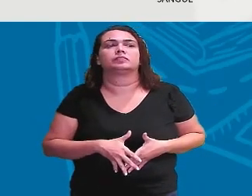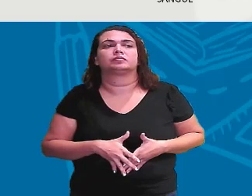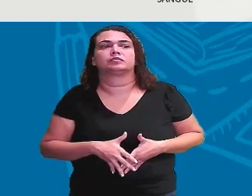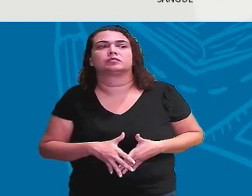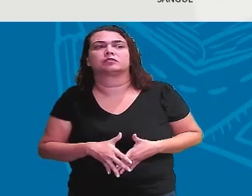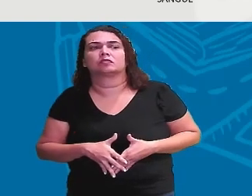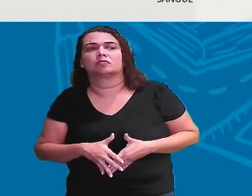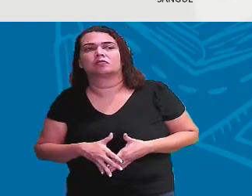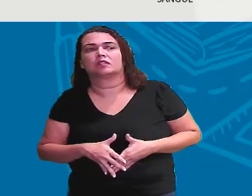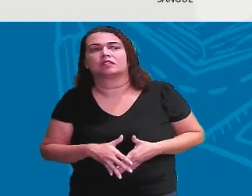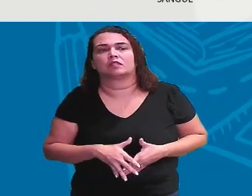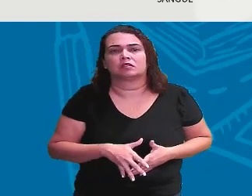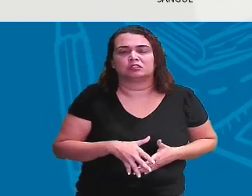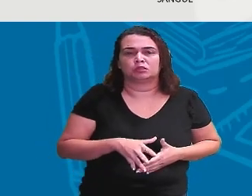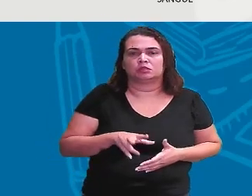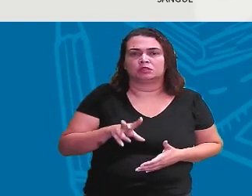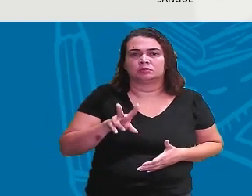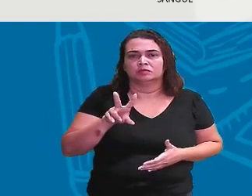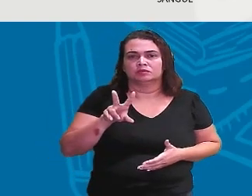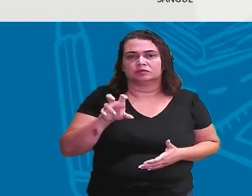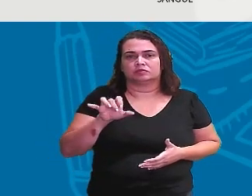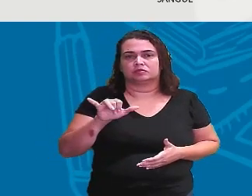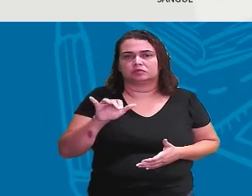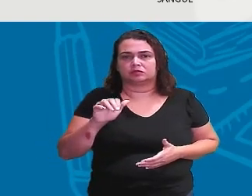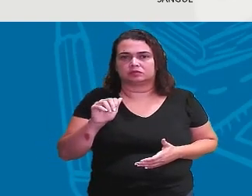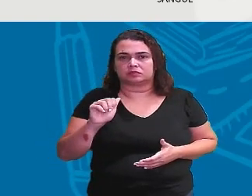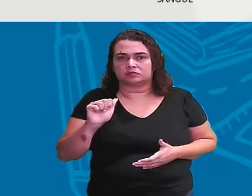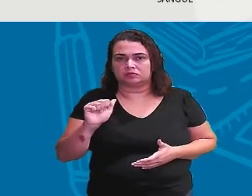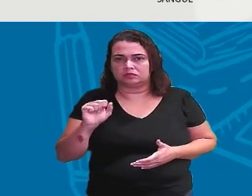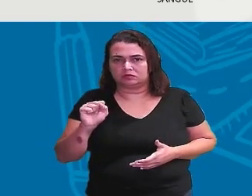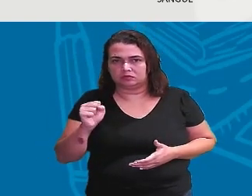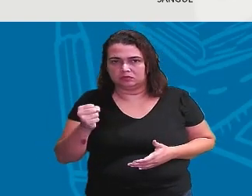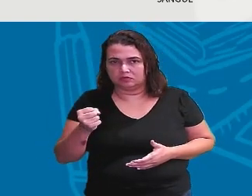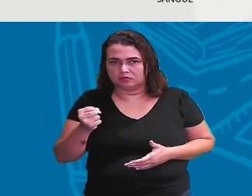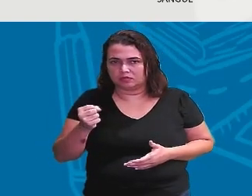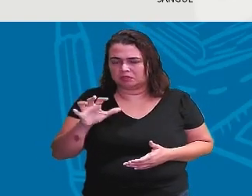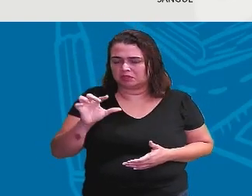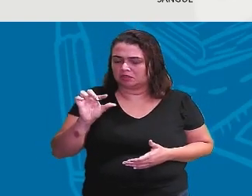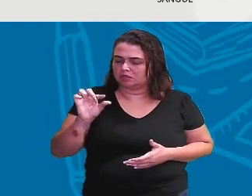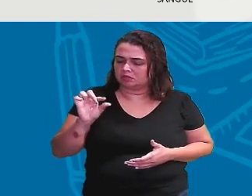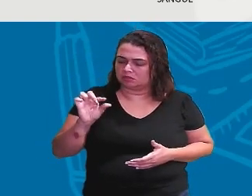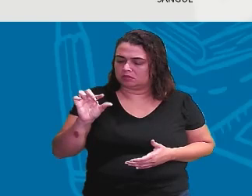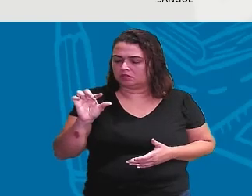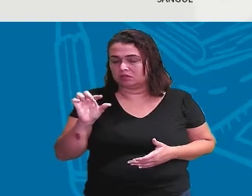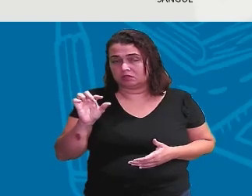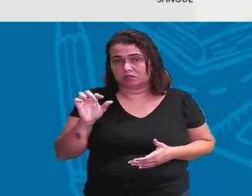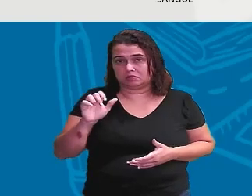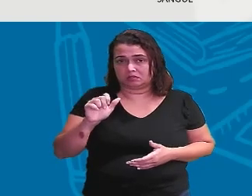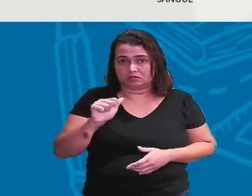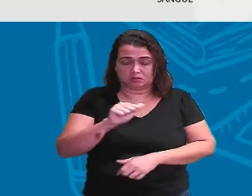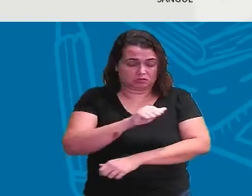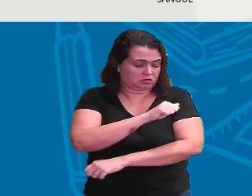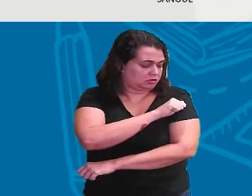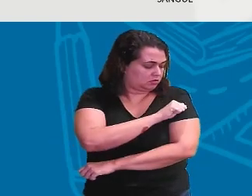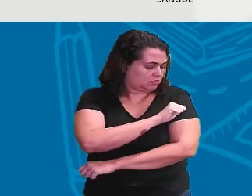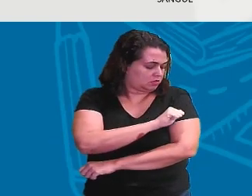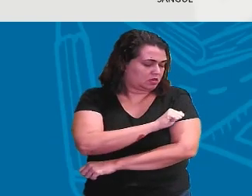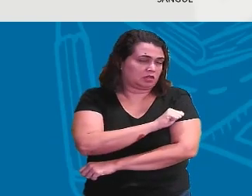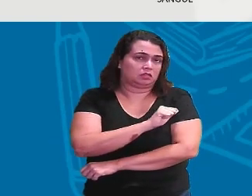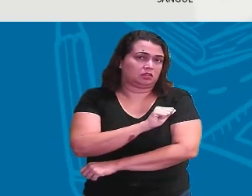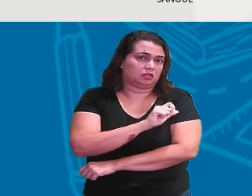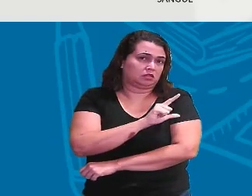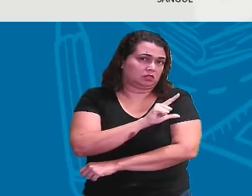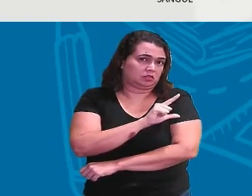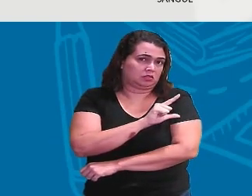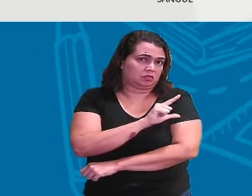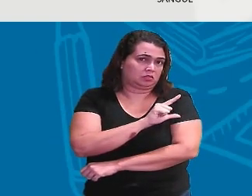né, intermediários, né, que não são nem tão grossas como uma artéria e nem tão finas como um capilar,